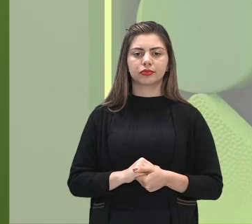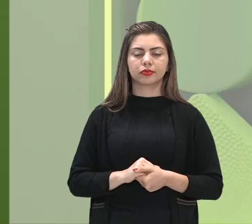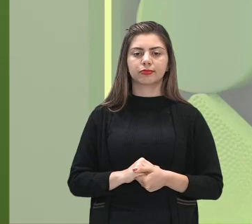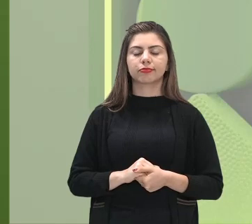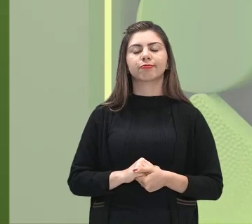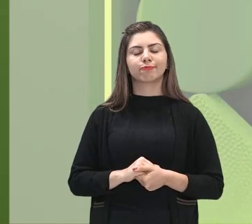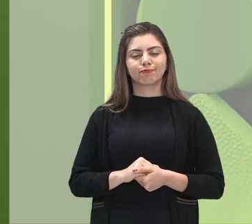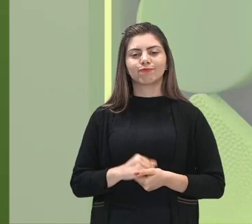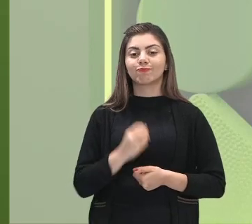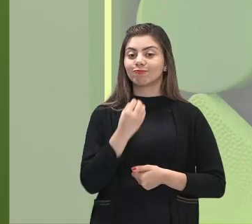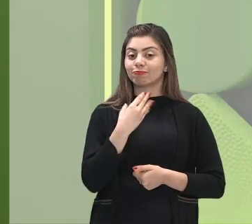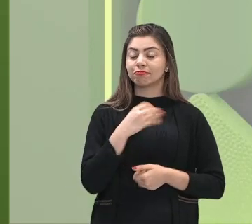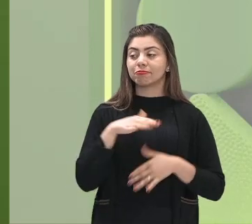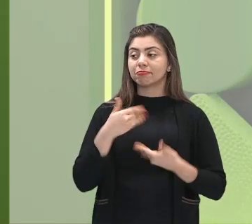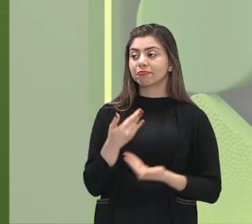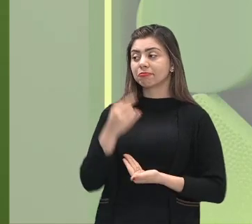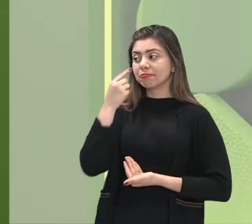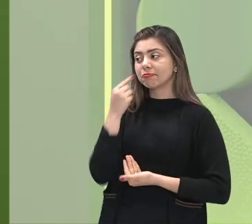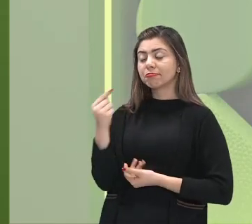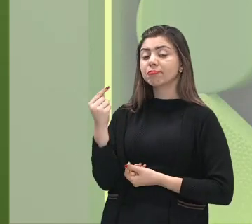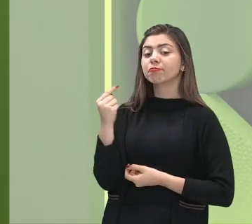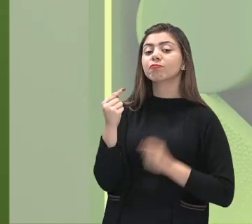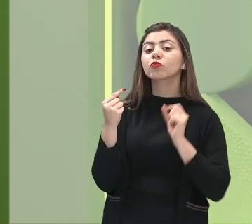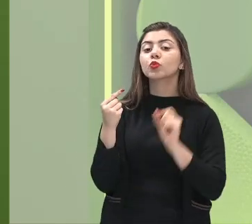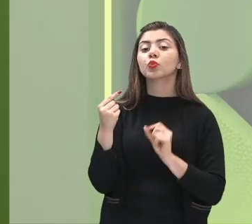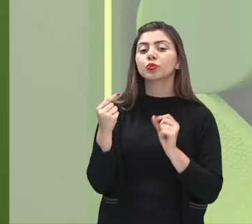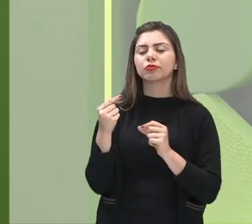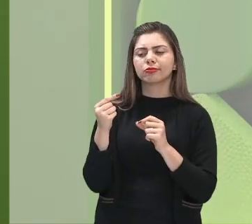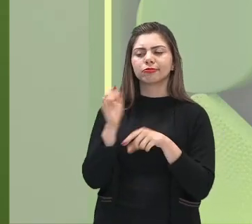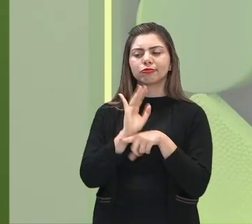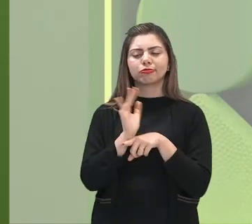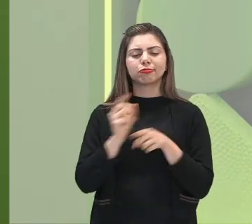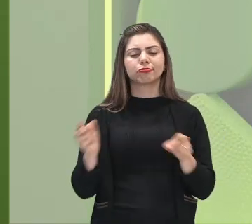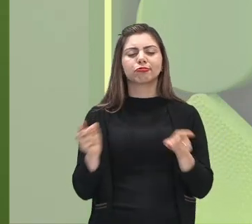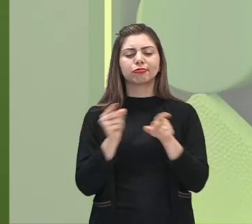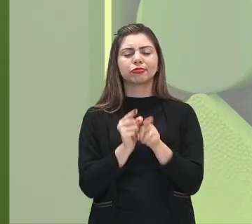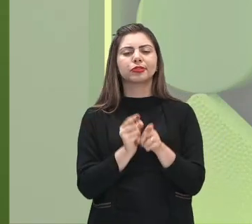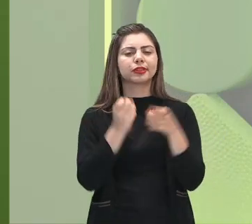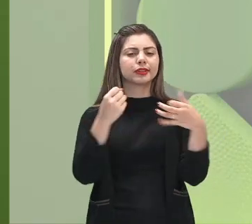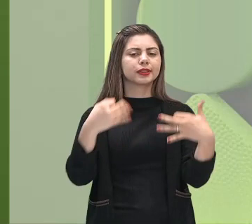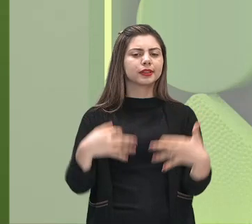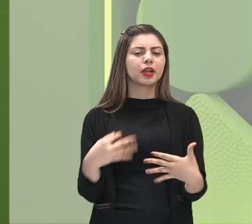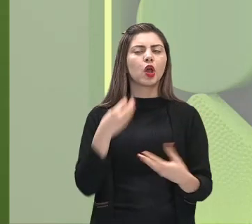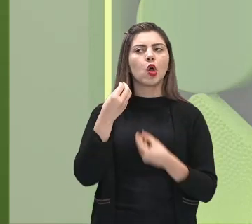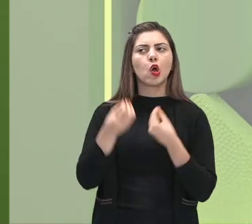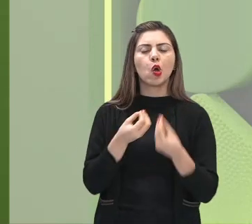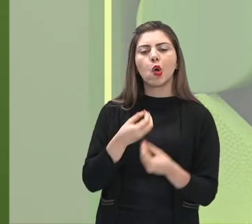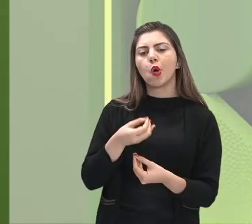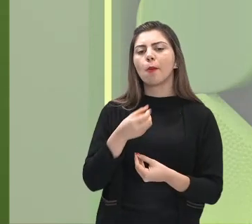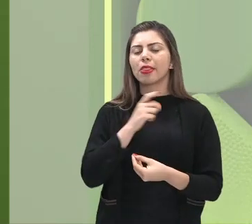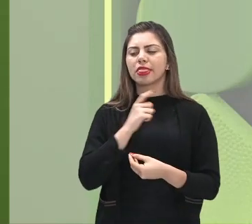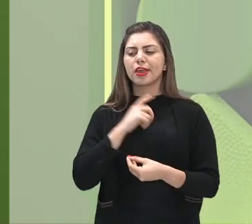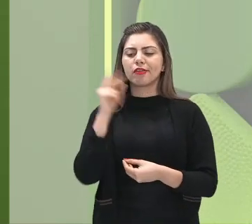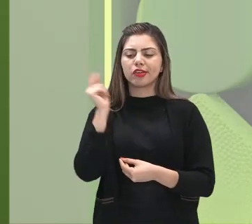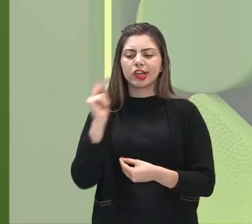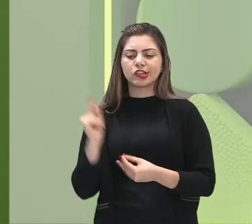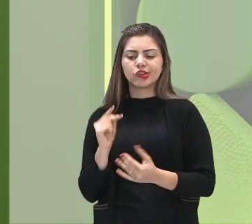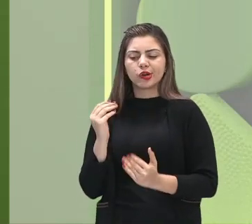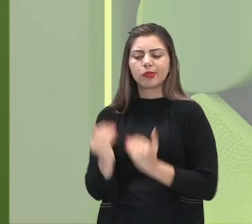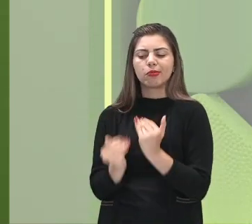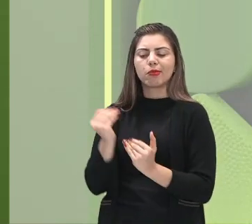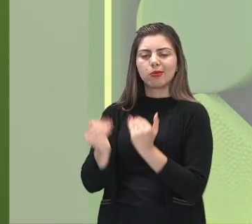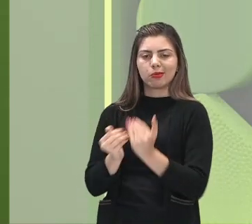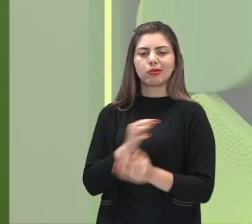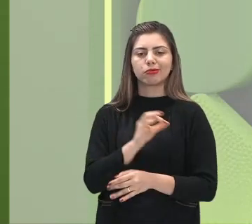Muito bem, pessoal. Nós vimos então aí um vídeo explicativo muito legal aí, contando um pouco desse desenvolvimento histórico, falando